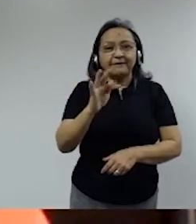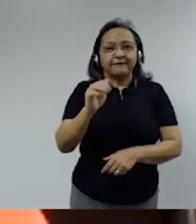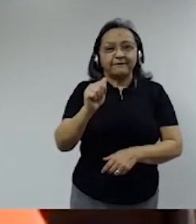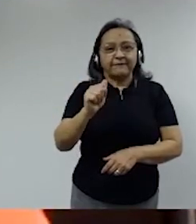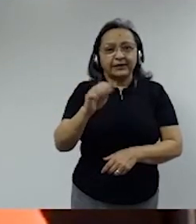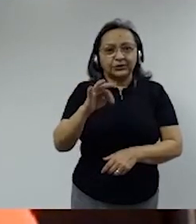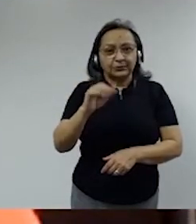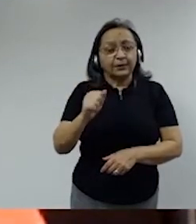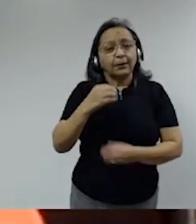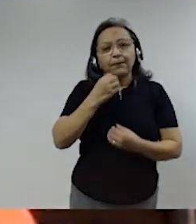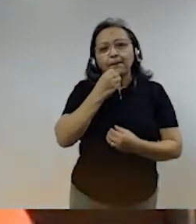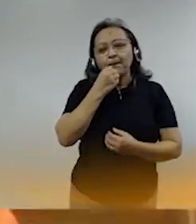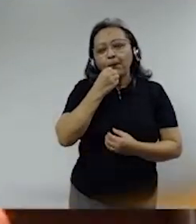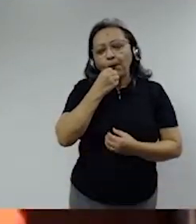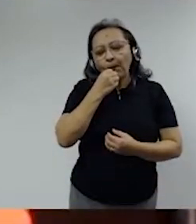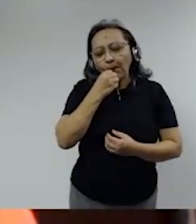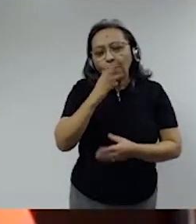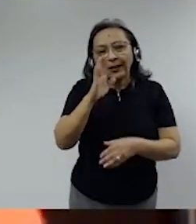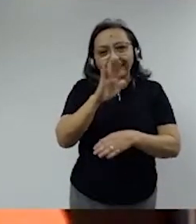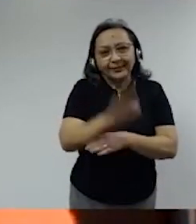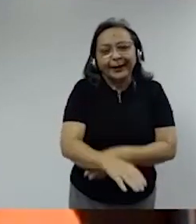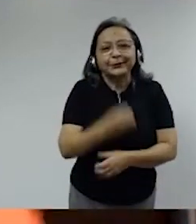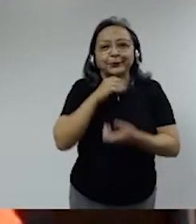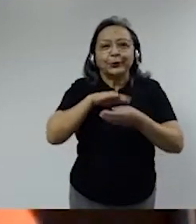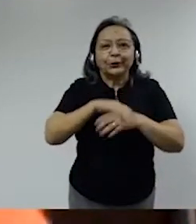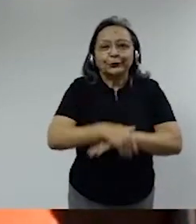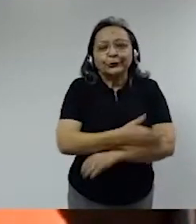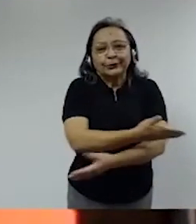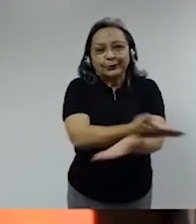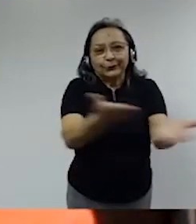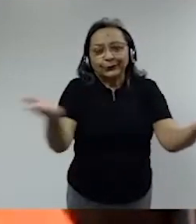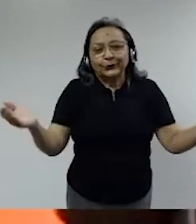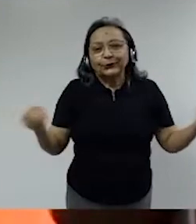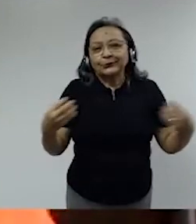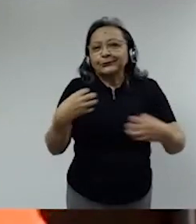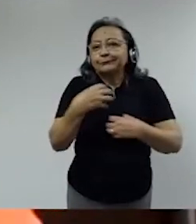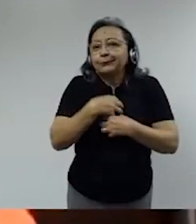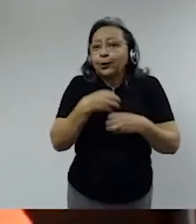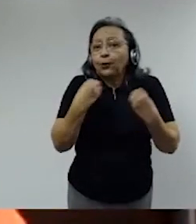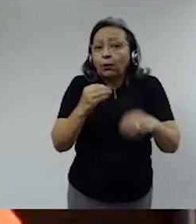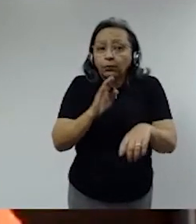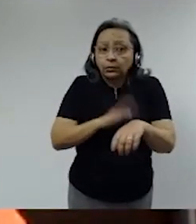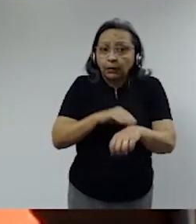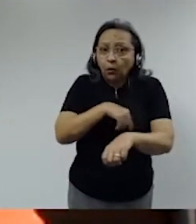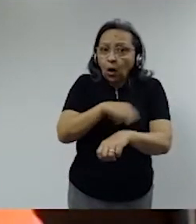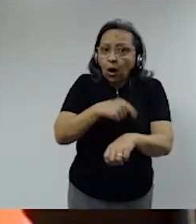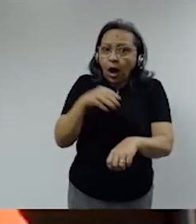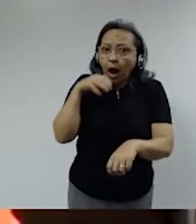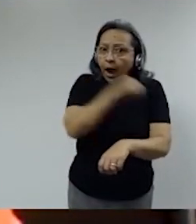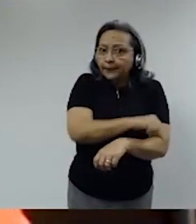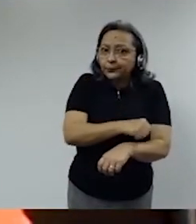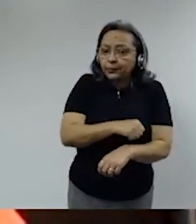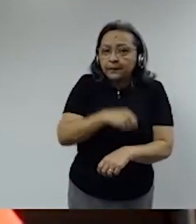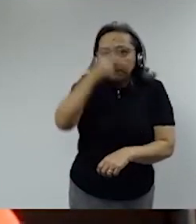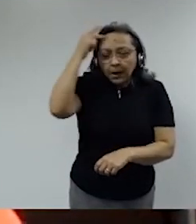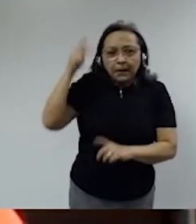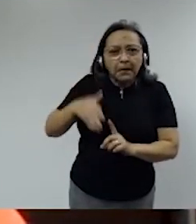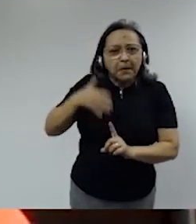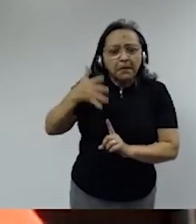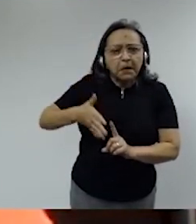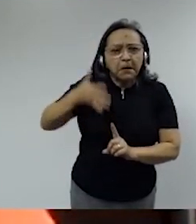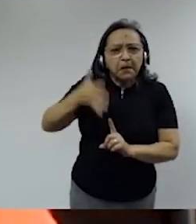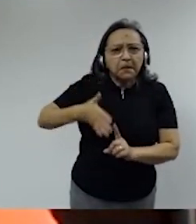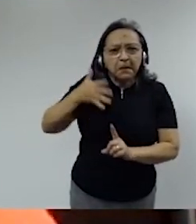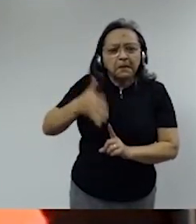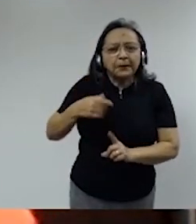noite a todos, né? É curioso que o tempo, ele passa rápido demais para quem está falando, né? A gente